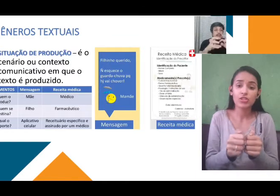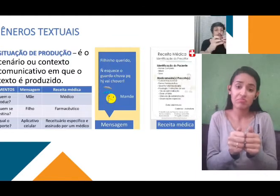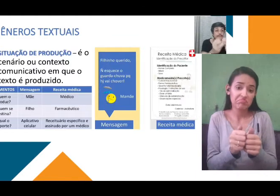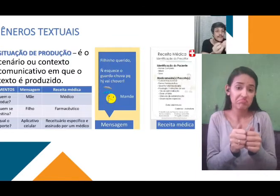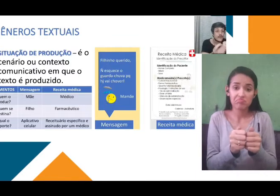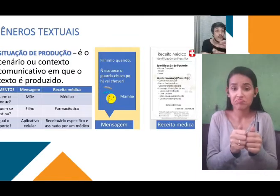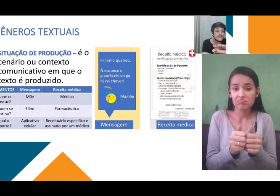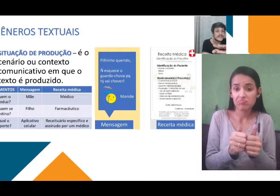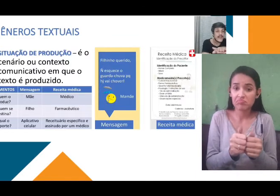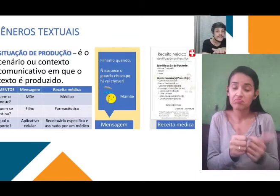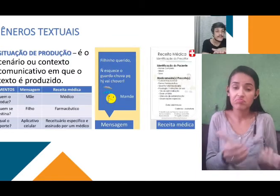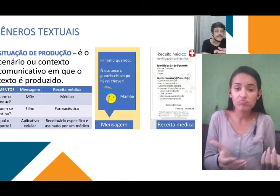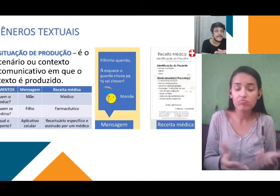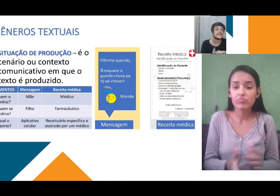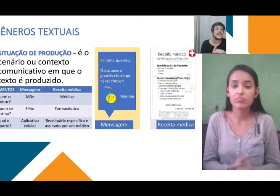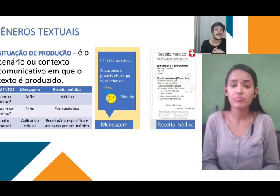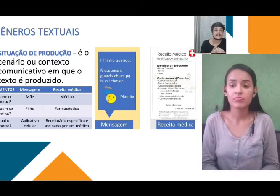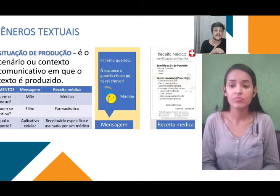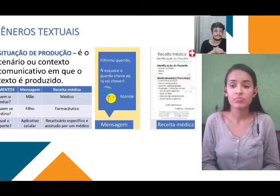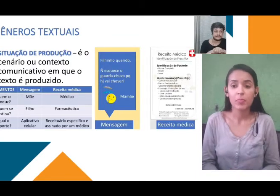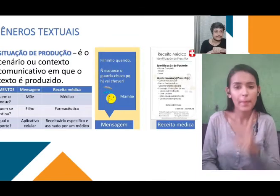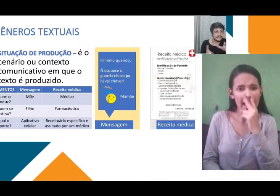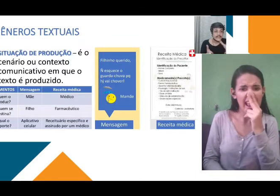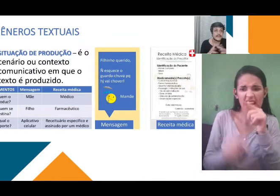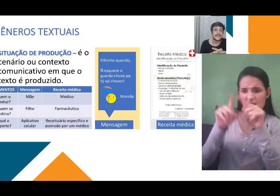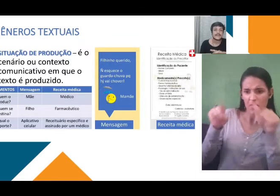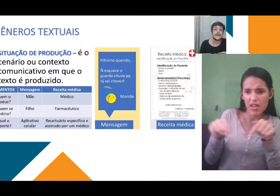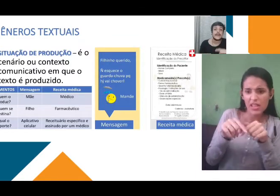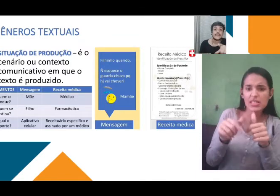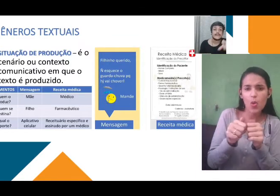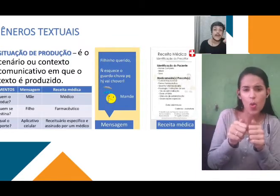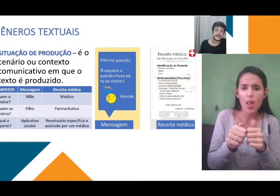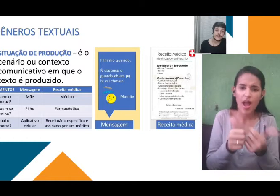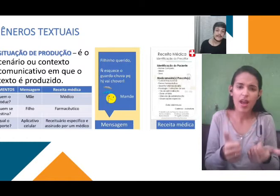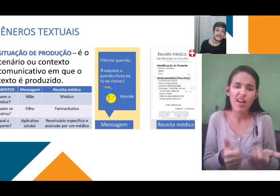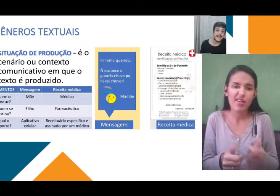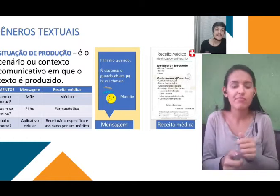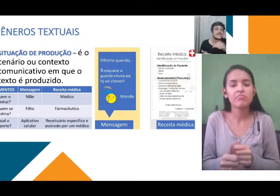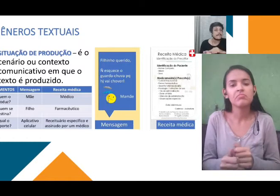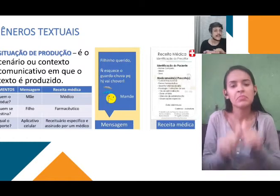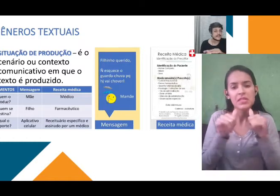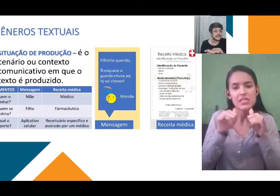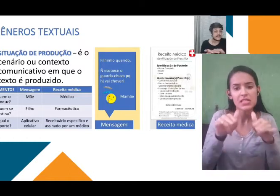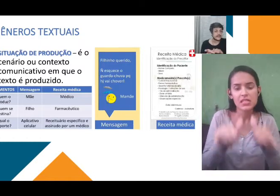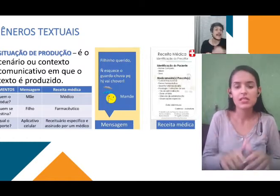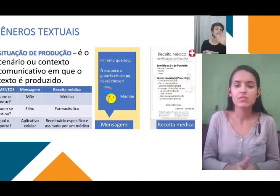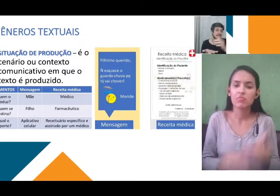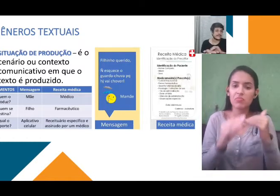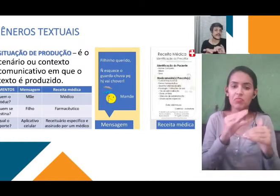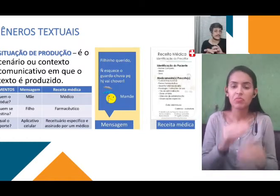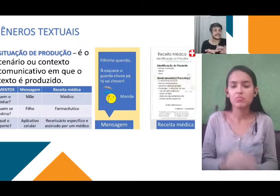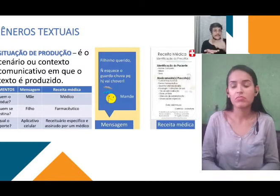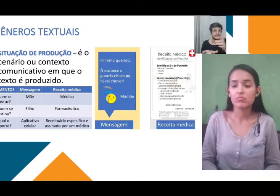seja, o meio físico, onde está efetivamente esse texto, né? No caso da mensagem, um aplicativo de celular,